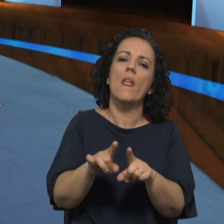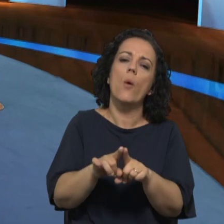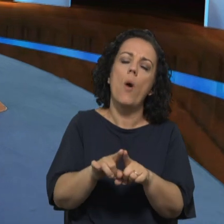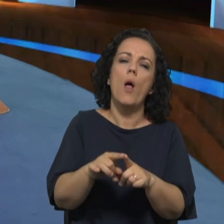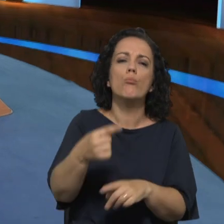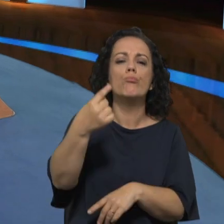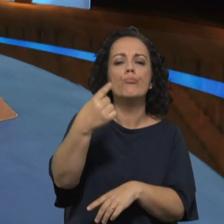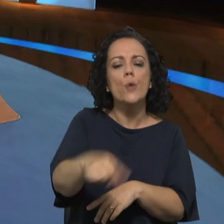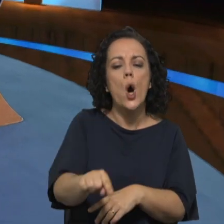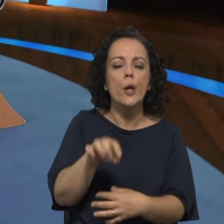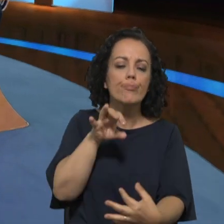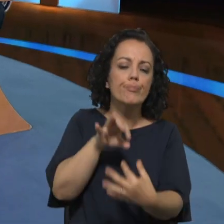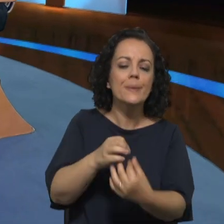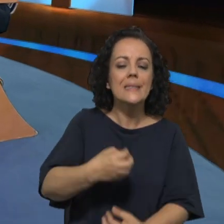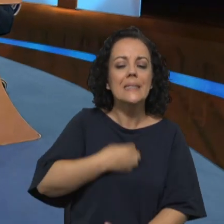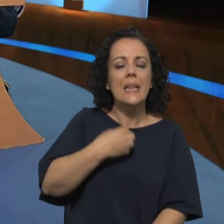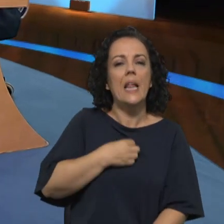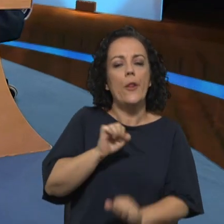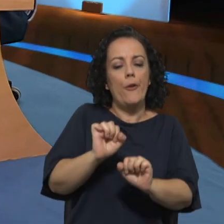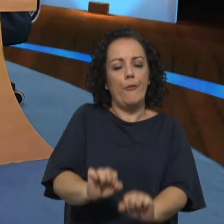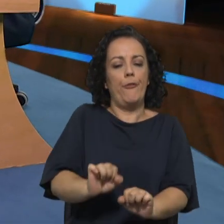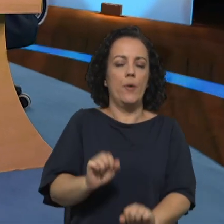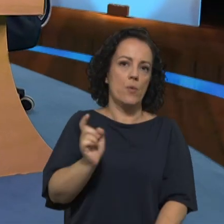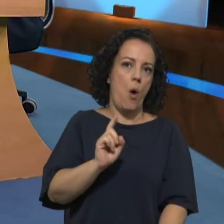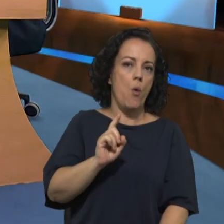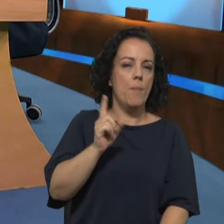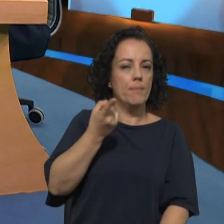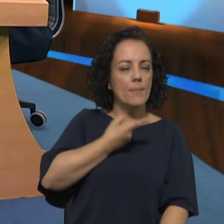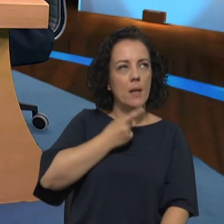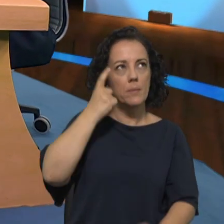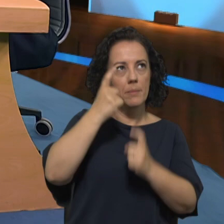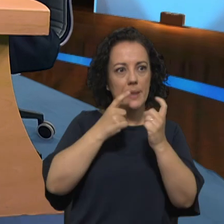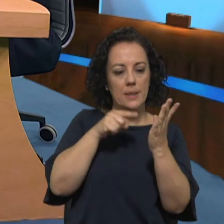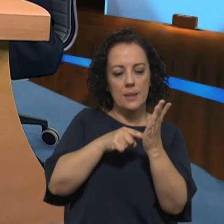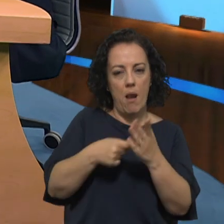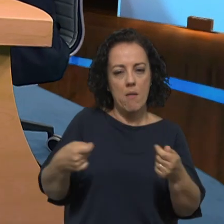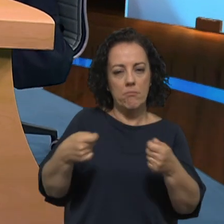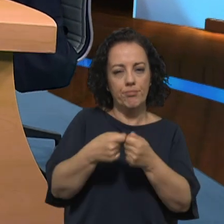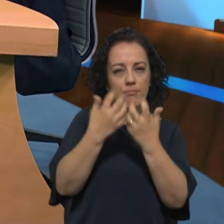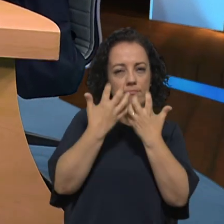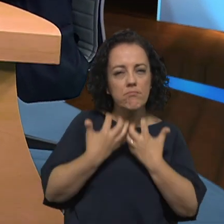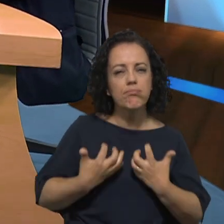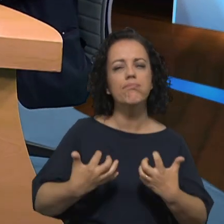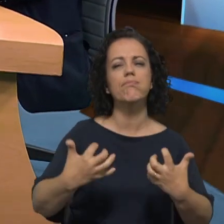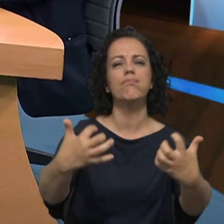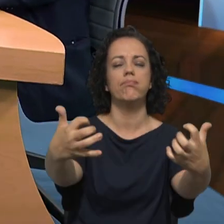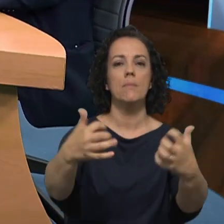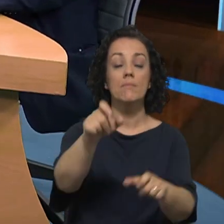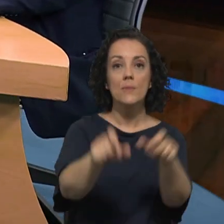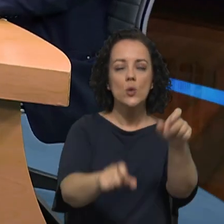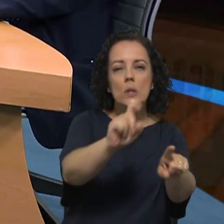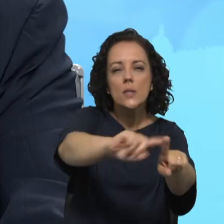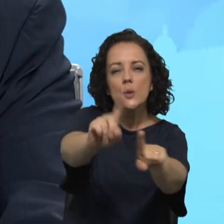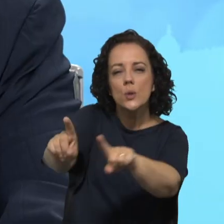local, digamos assim, mas pensá-la para uma grande assembleia com esta diversidade toda. E, de facto, não saindo